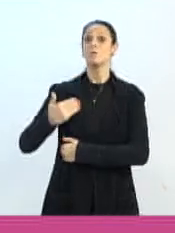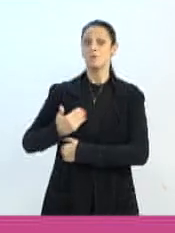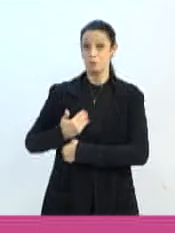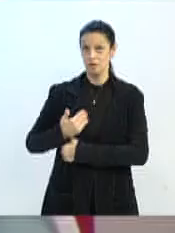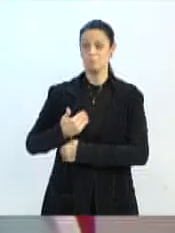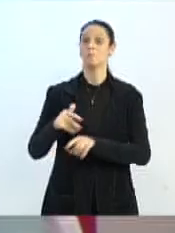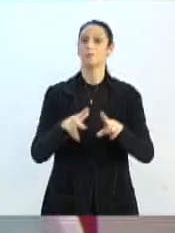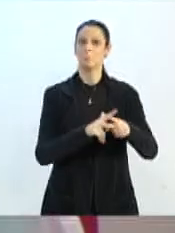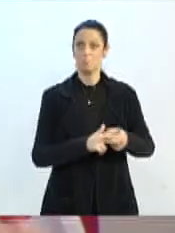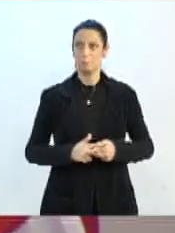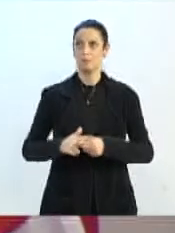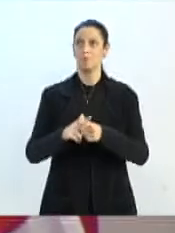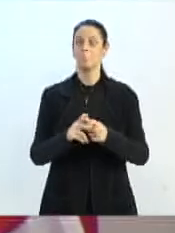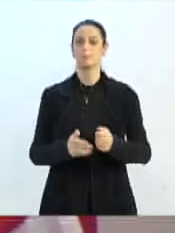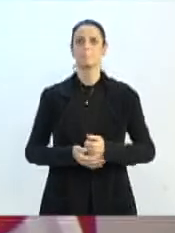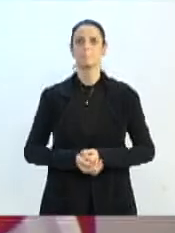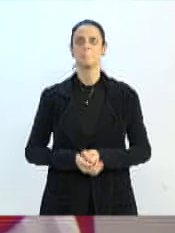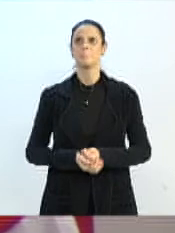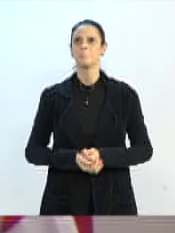Transversais.